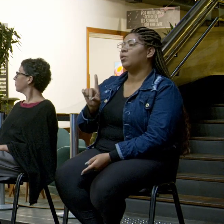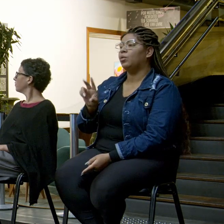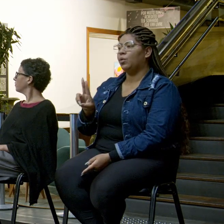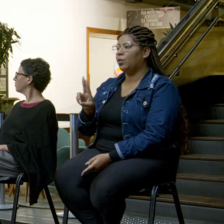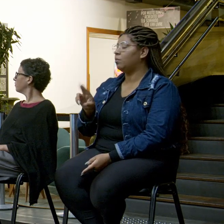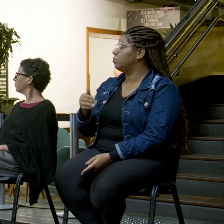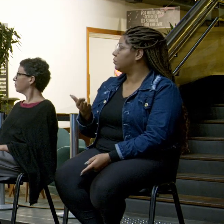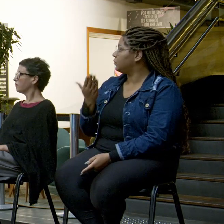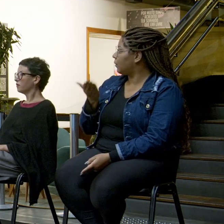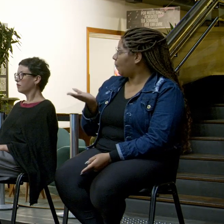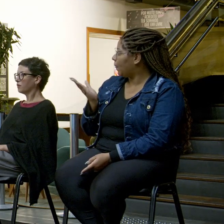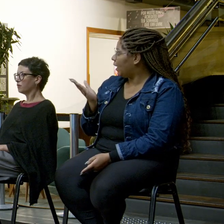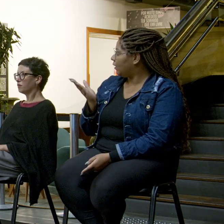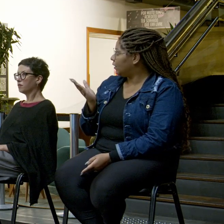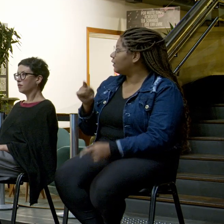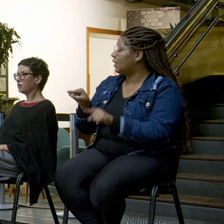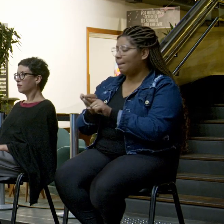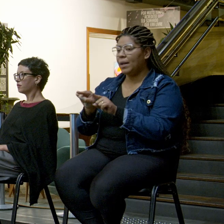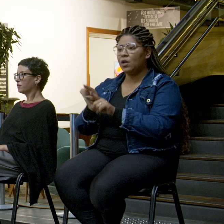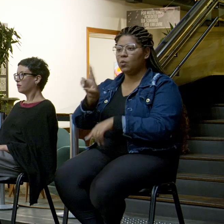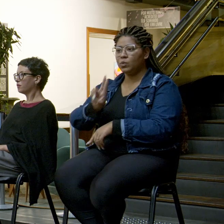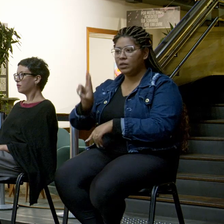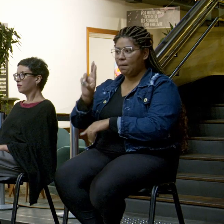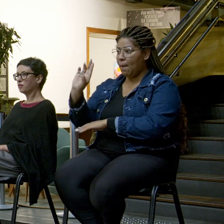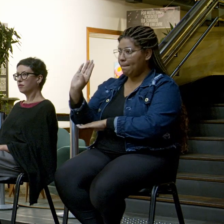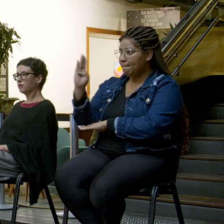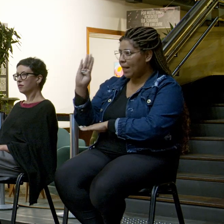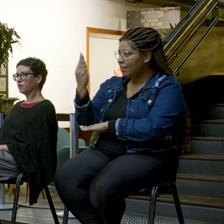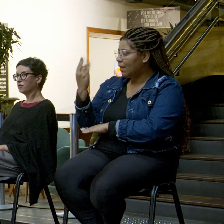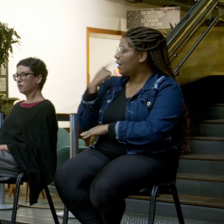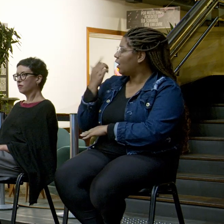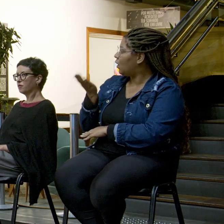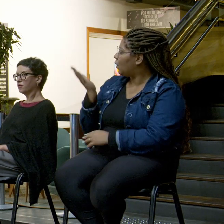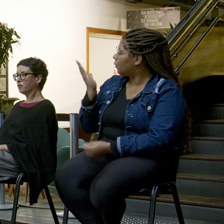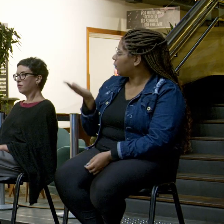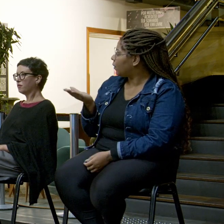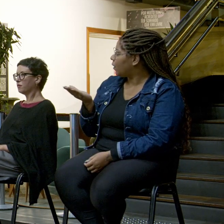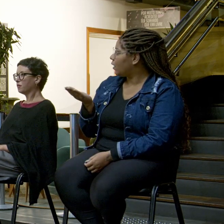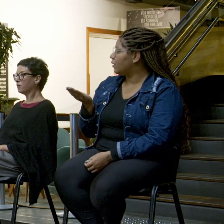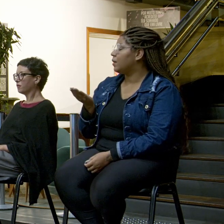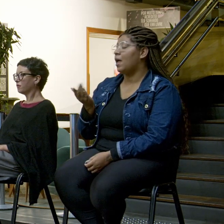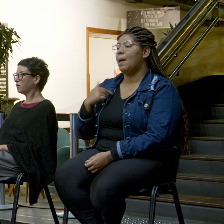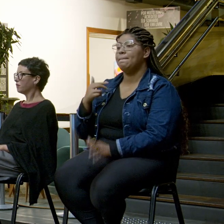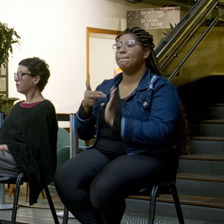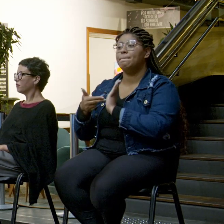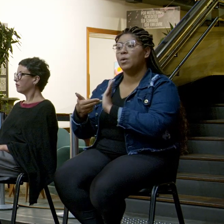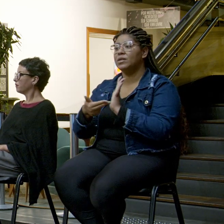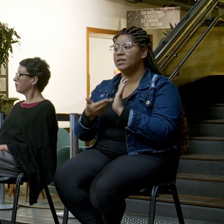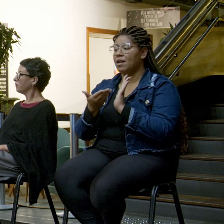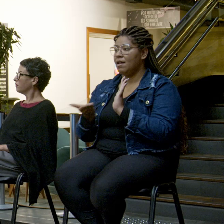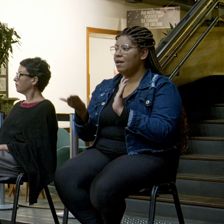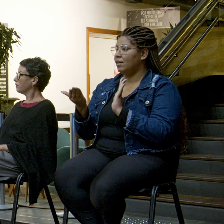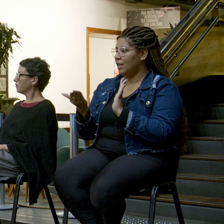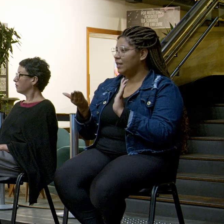E, enfim, essas formas são placas de madeira pintada, você tem o tecido, você tem as medalhas, então trazer esse